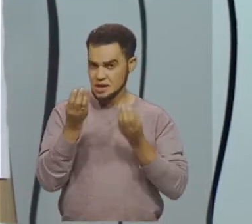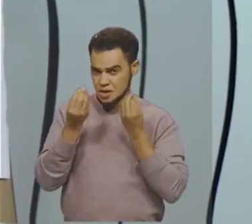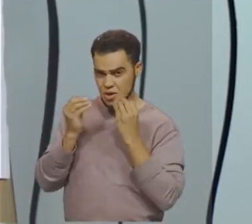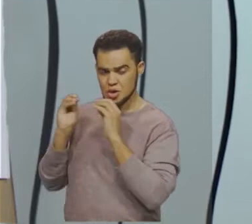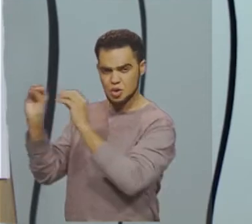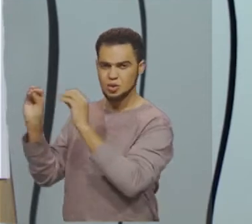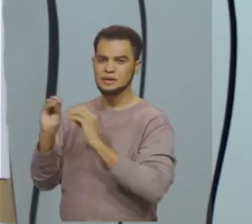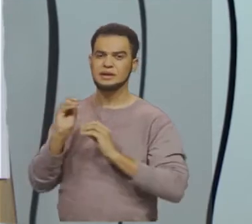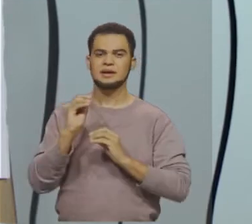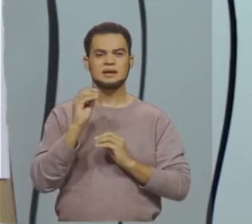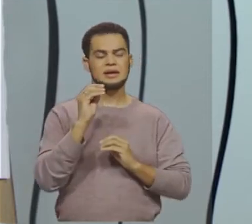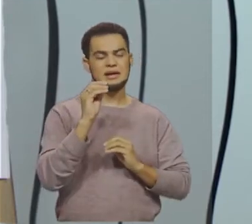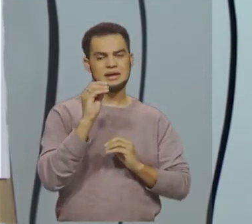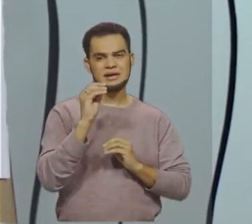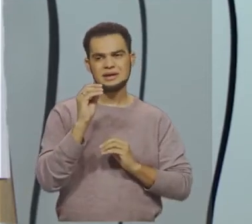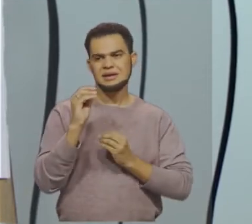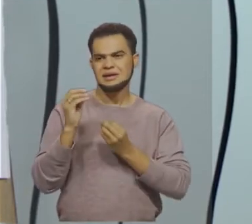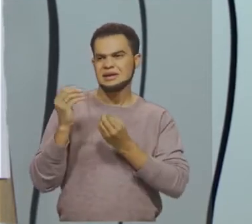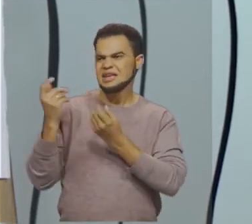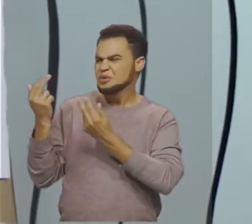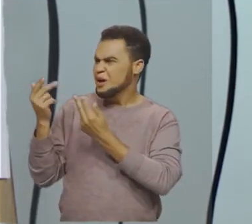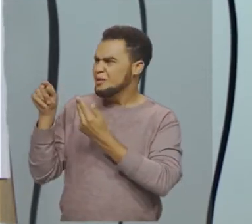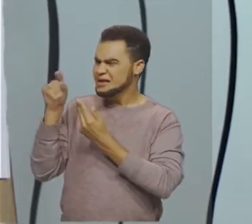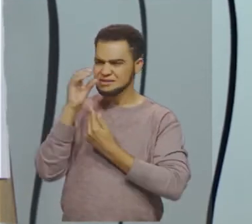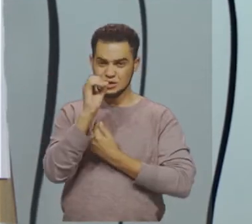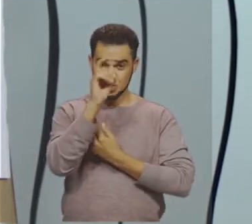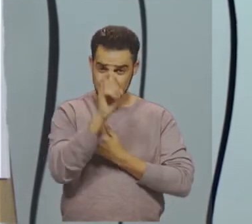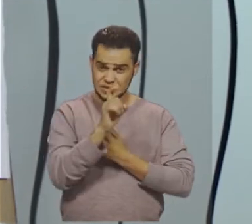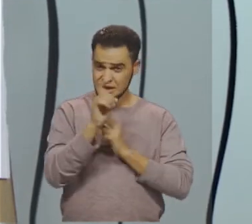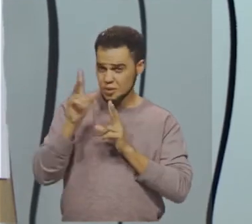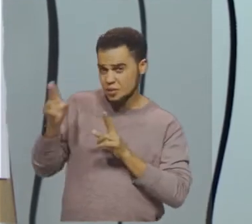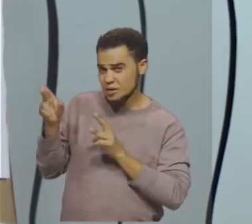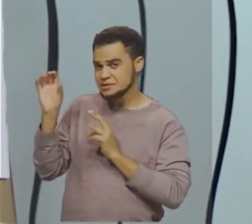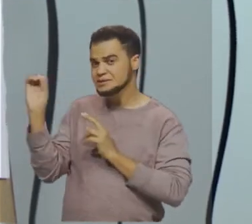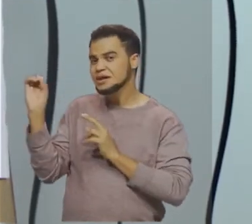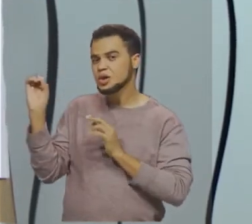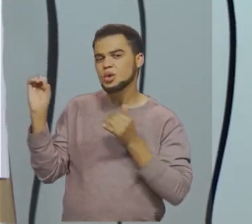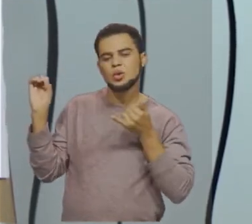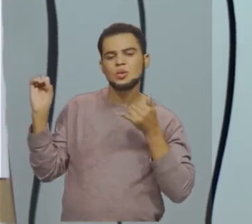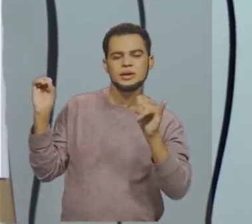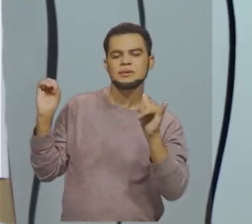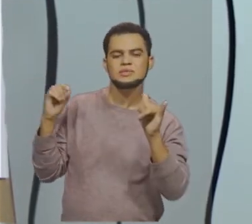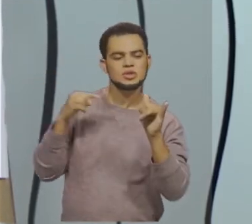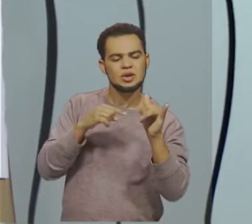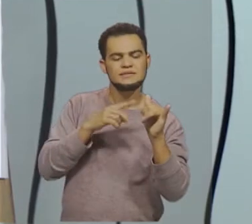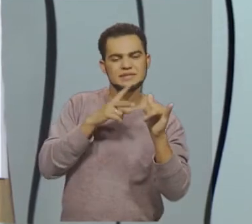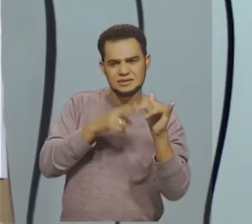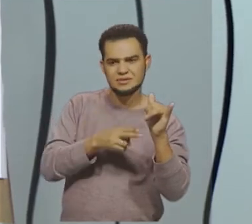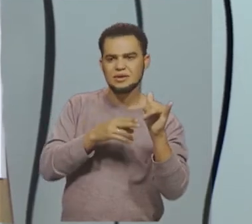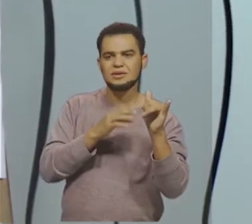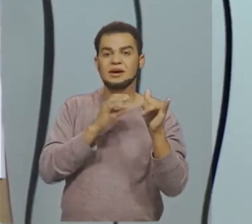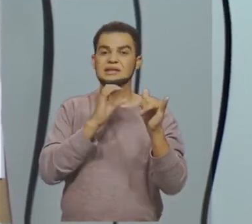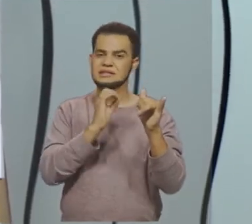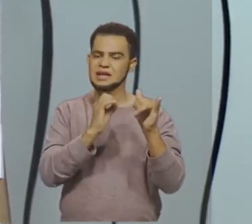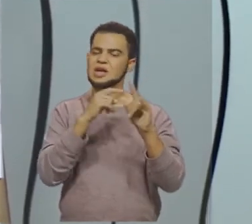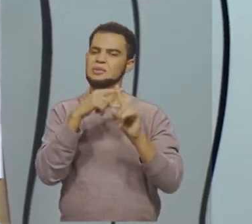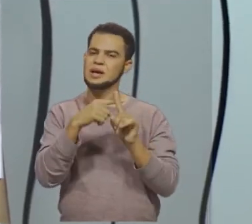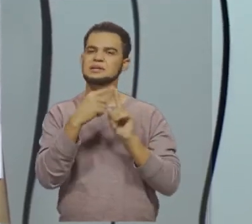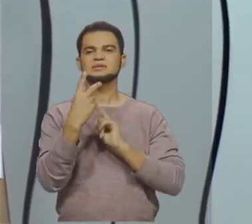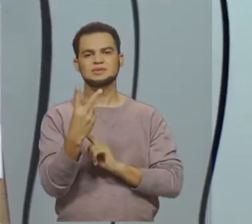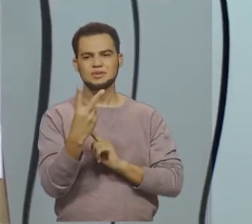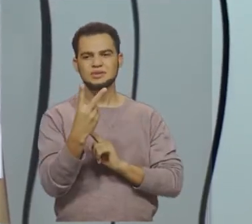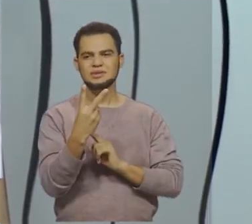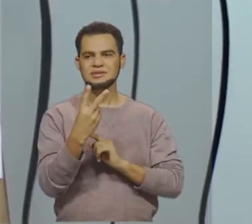para x igual a zero, o y vai ser igual a zero mais 2.